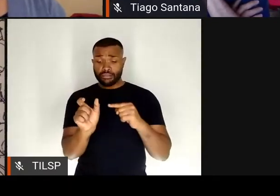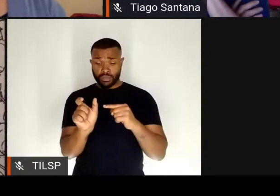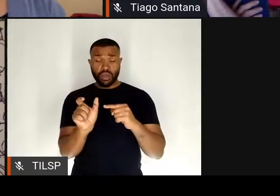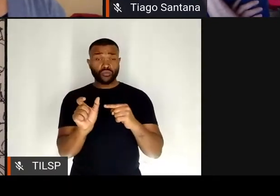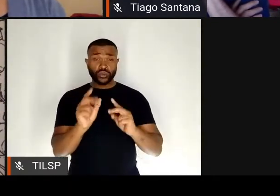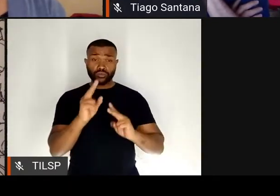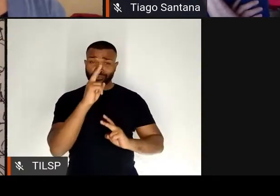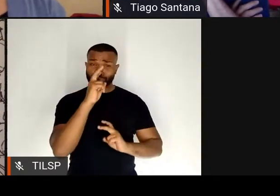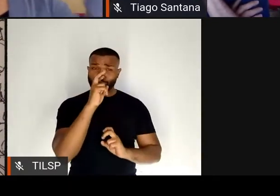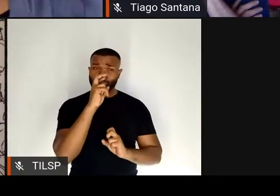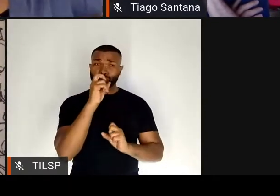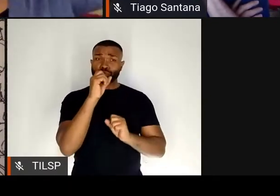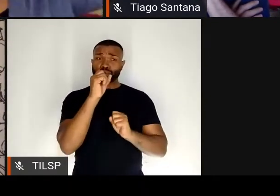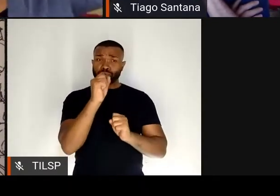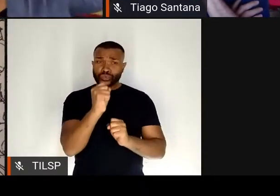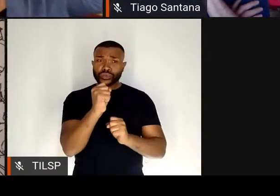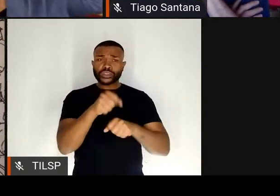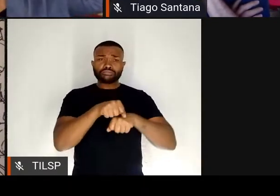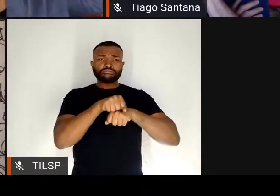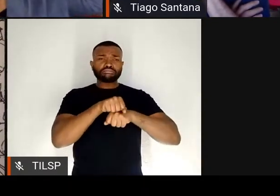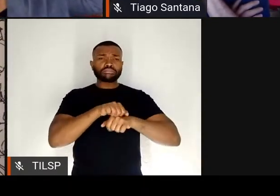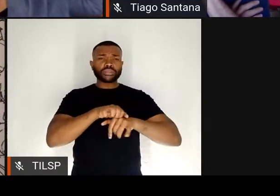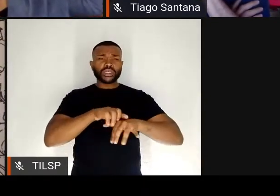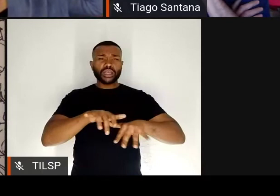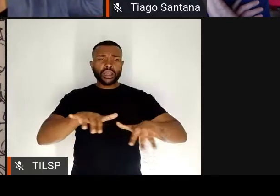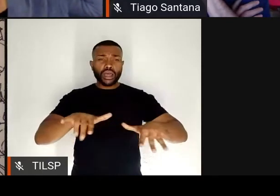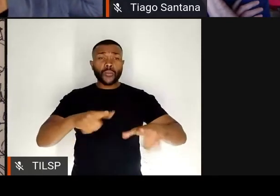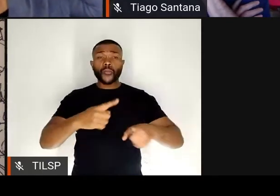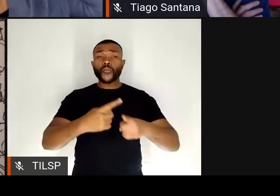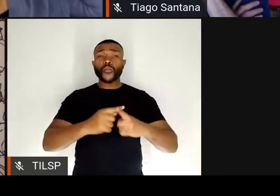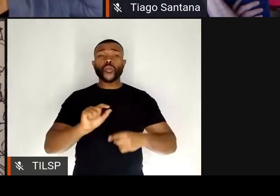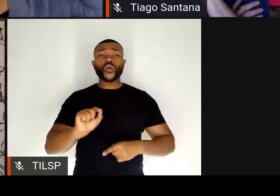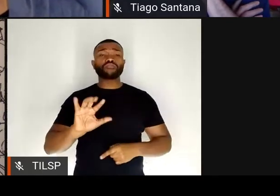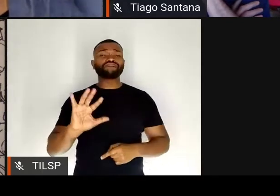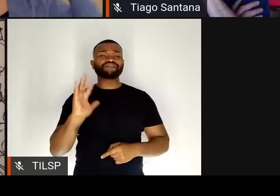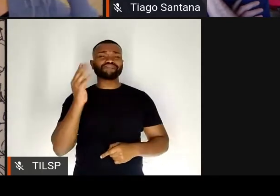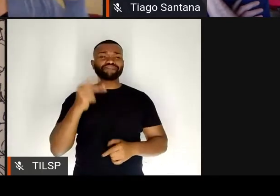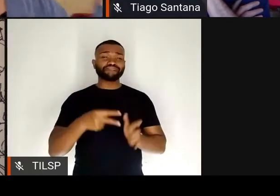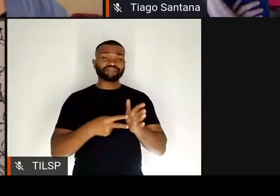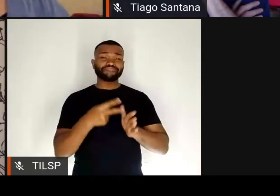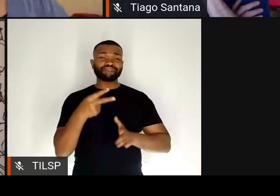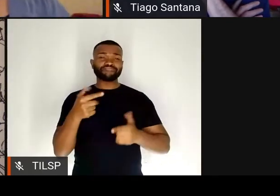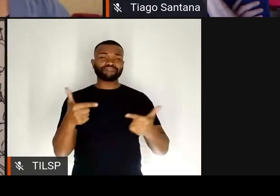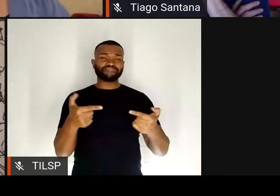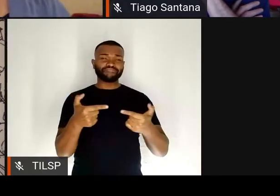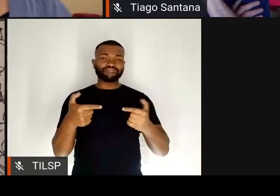vai se ampliar depois da Segunda Guerra Mundial, porque daí ele vai batizar uma